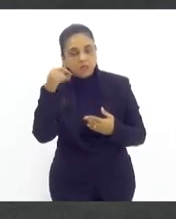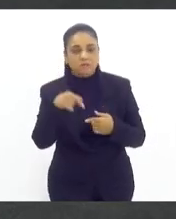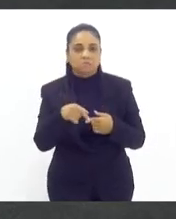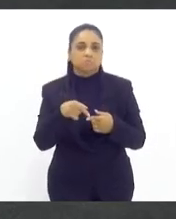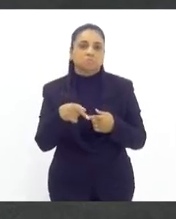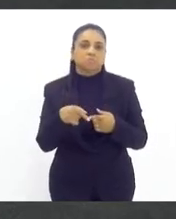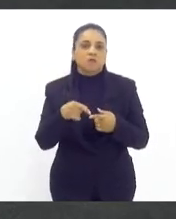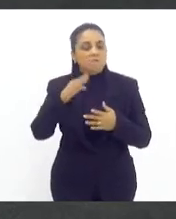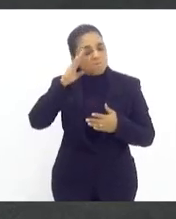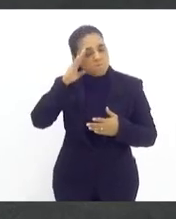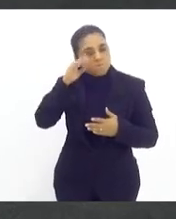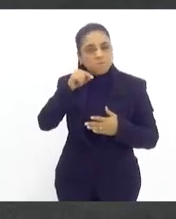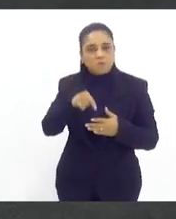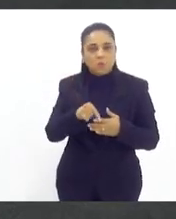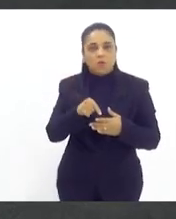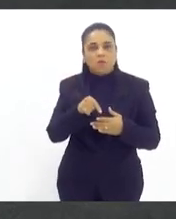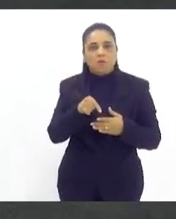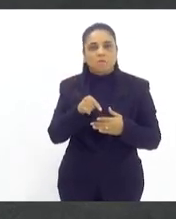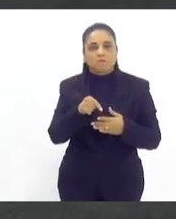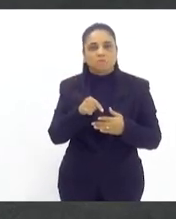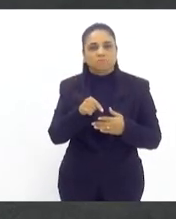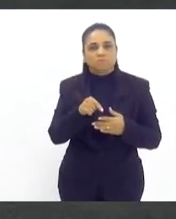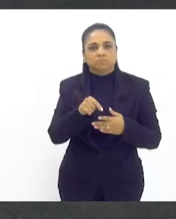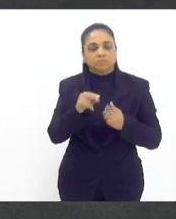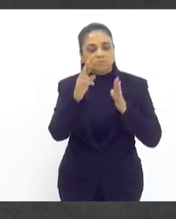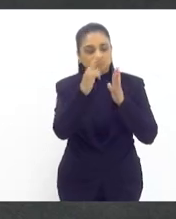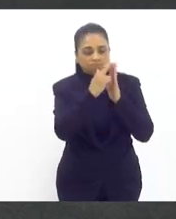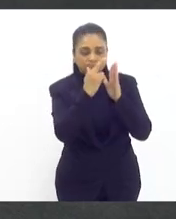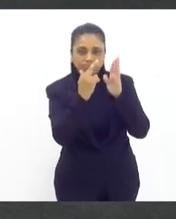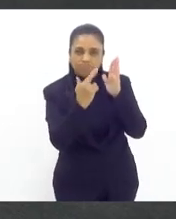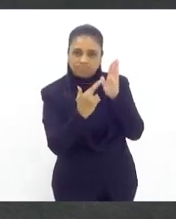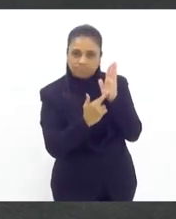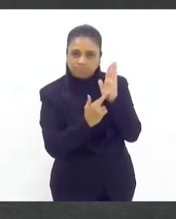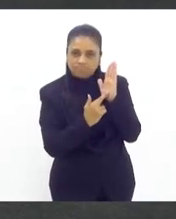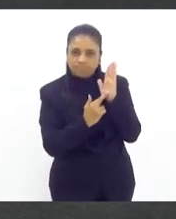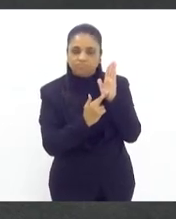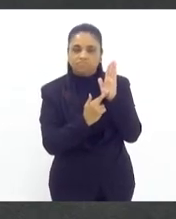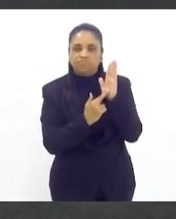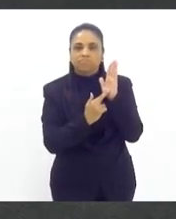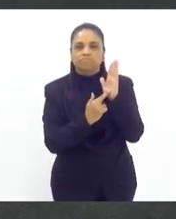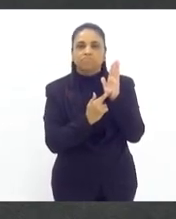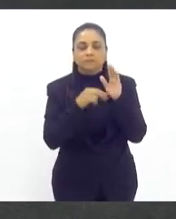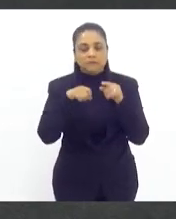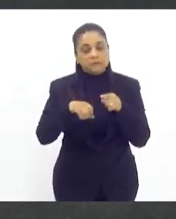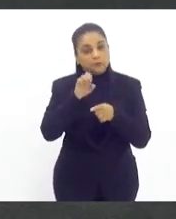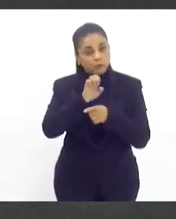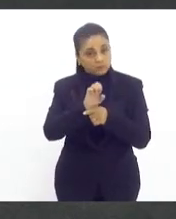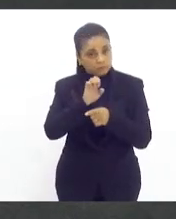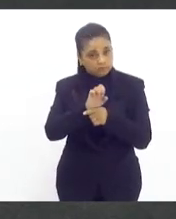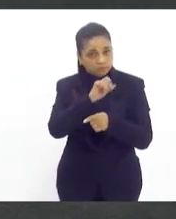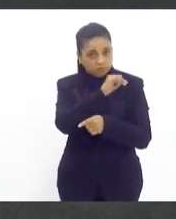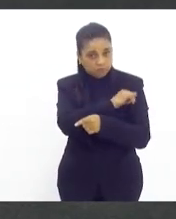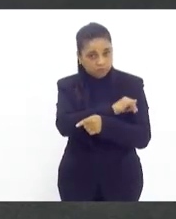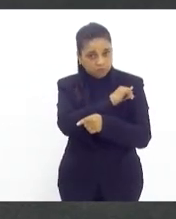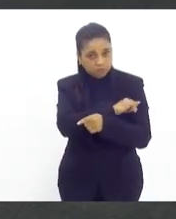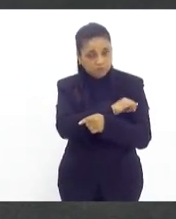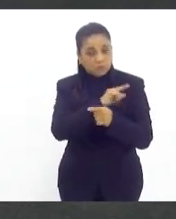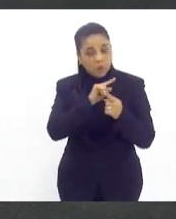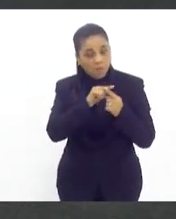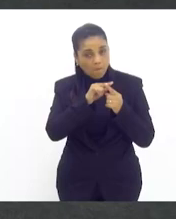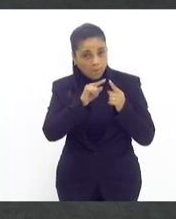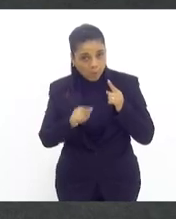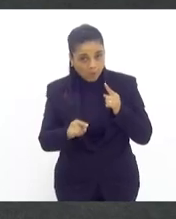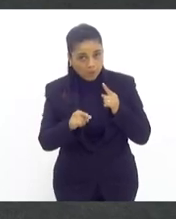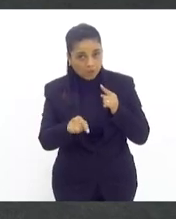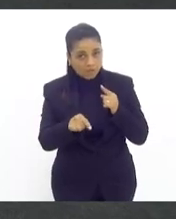é fundamental para que a gente possa ter uma regulamentação eficaz de nosso estado que coíba e que